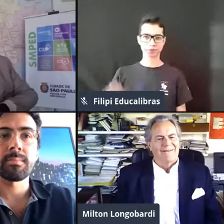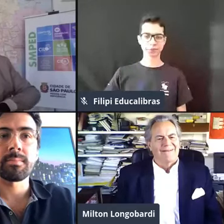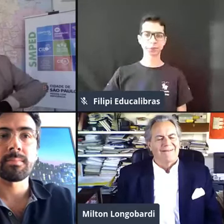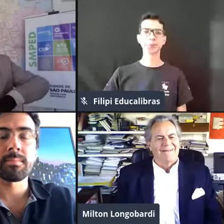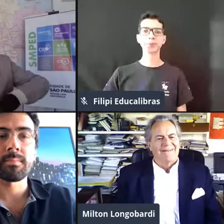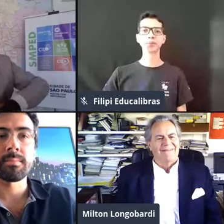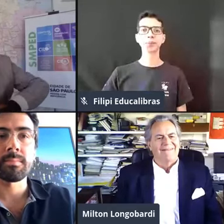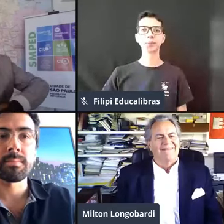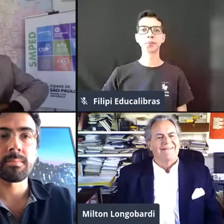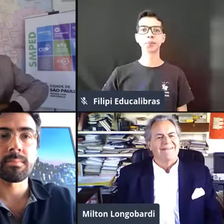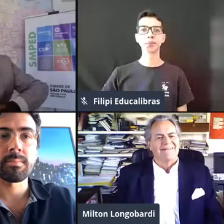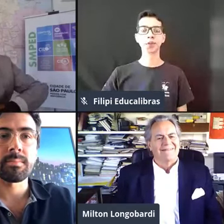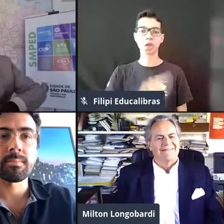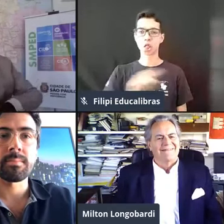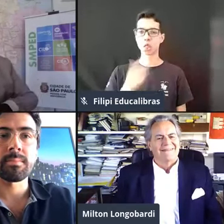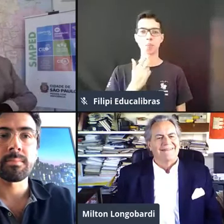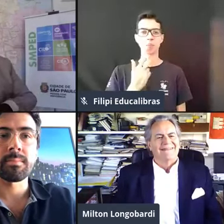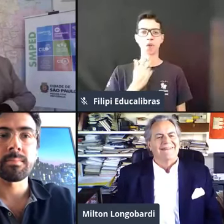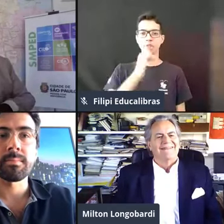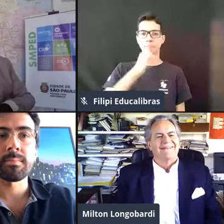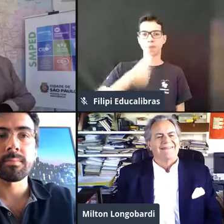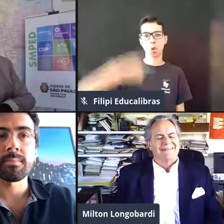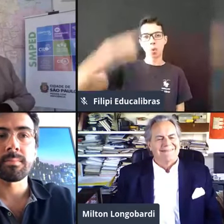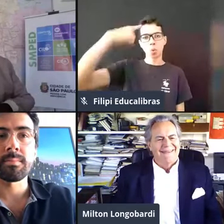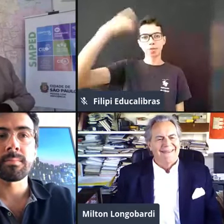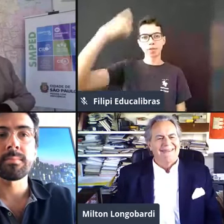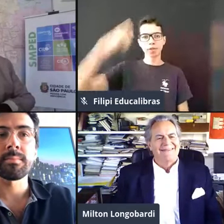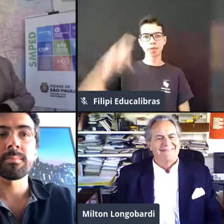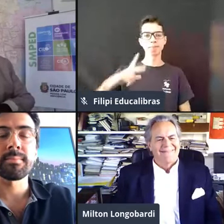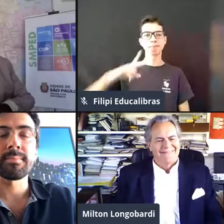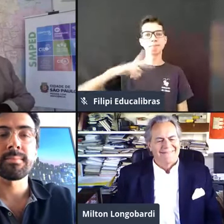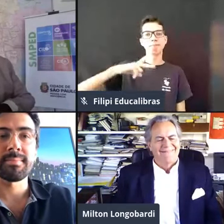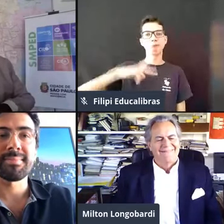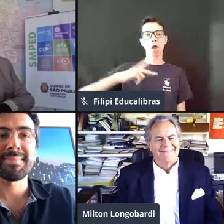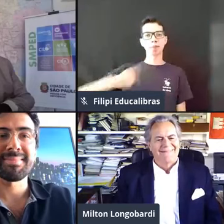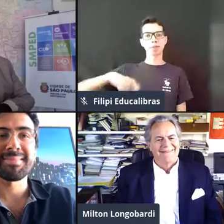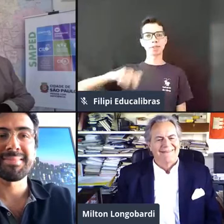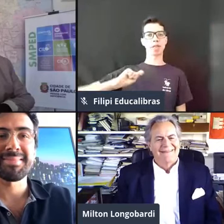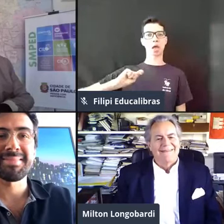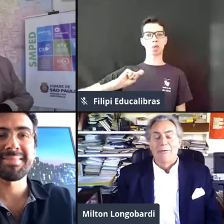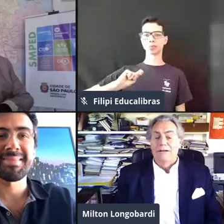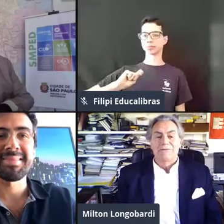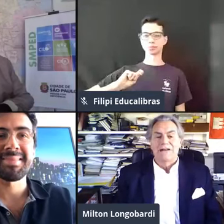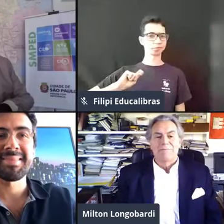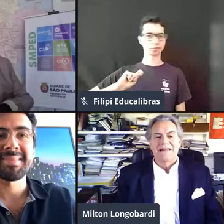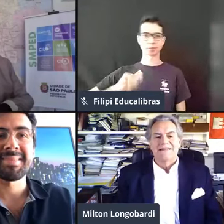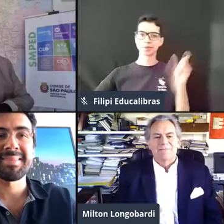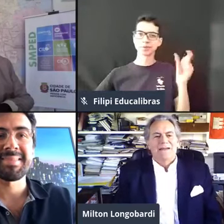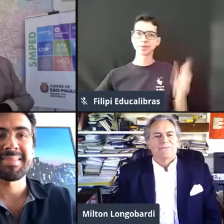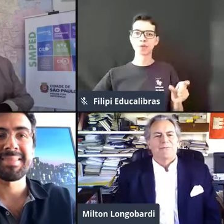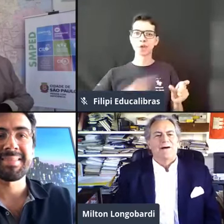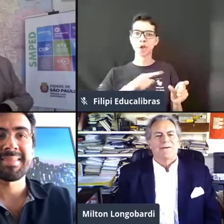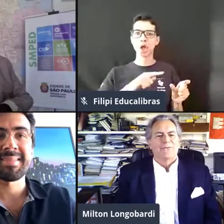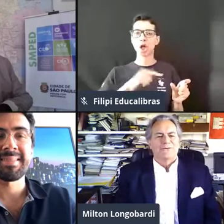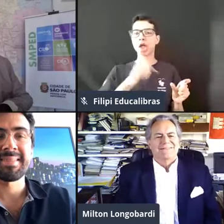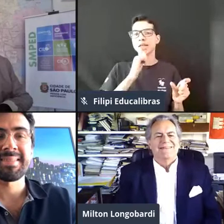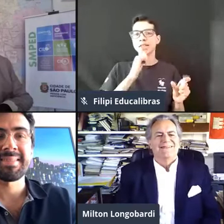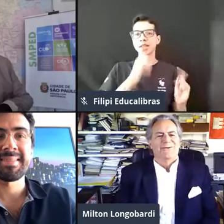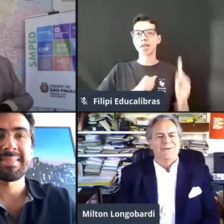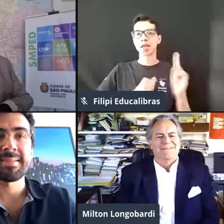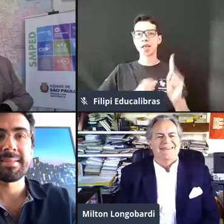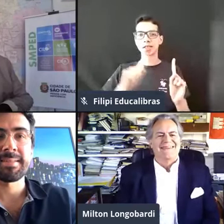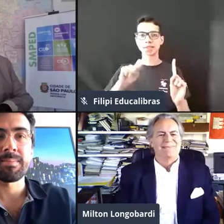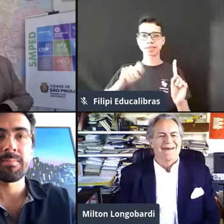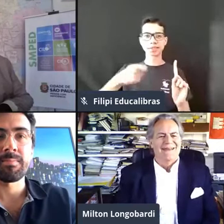Você não se autodá um sinal. Ele tem que ser dado para alguém. Tá ótimo. Já aprendi mais uma com o